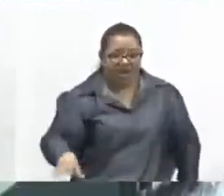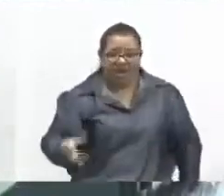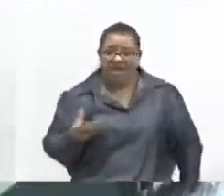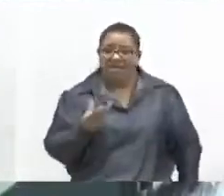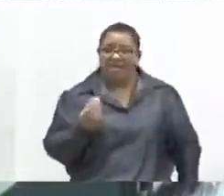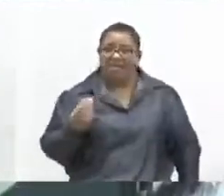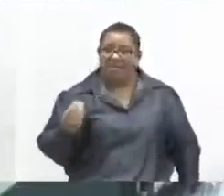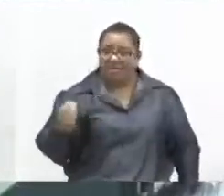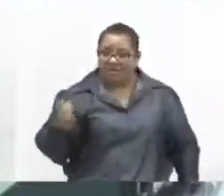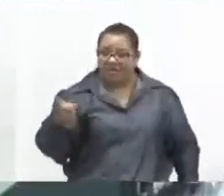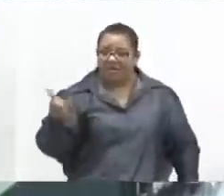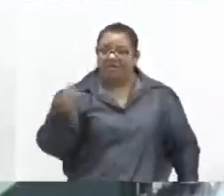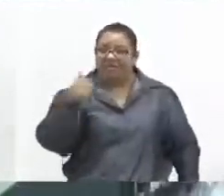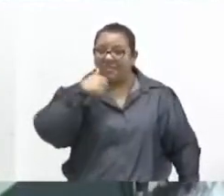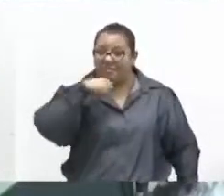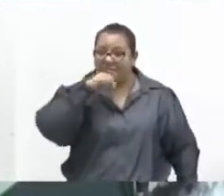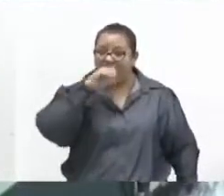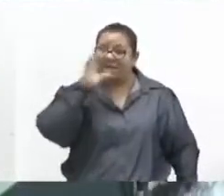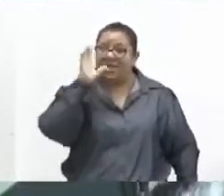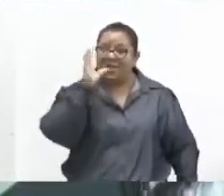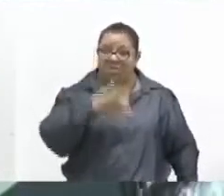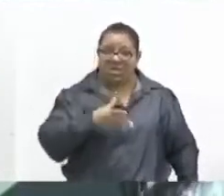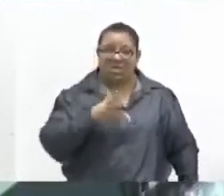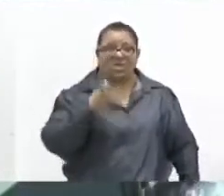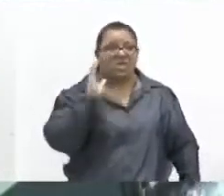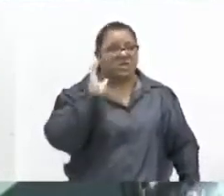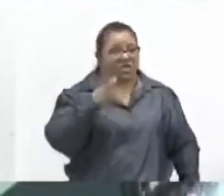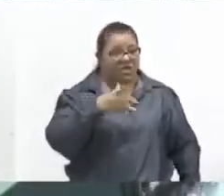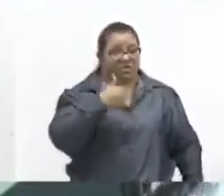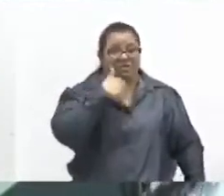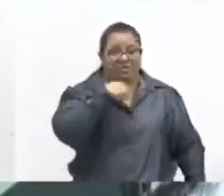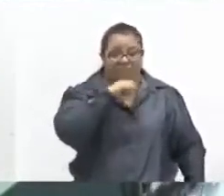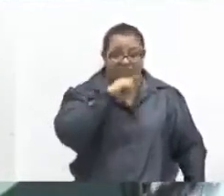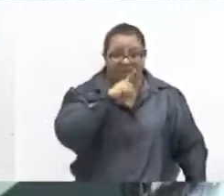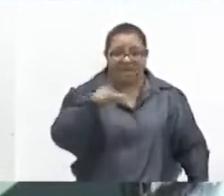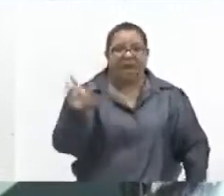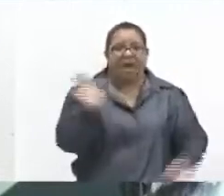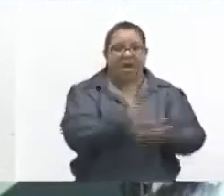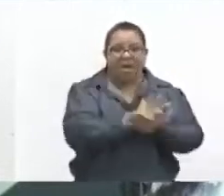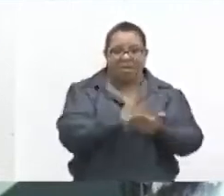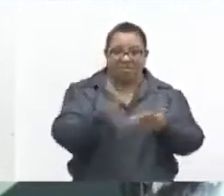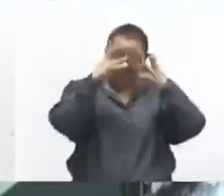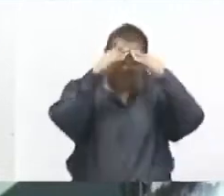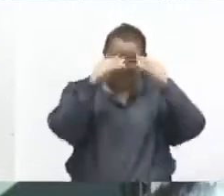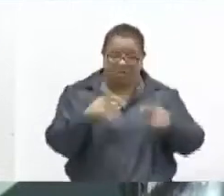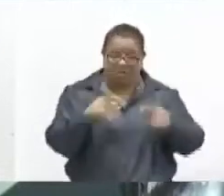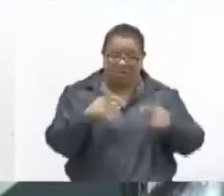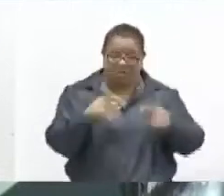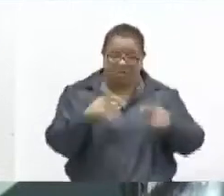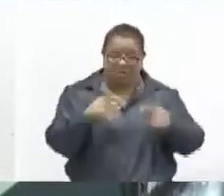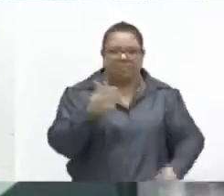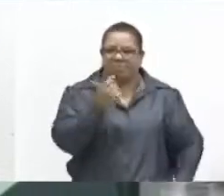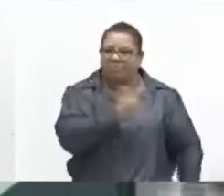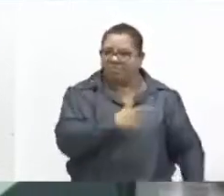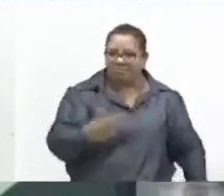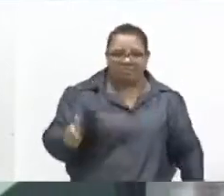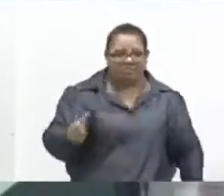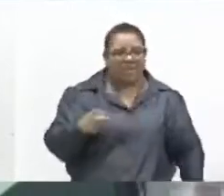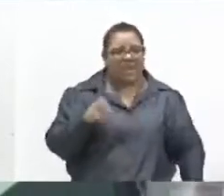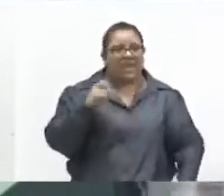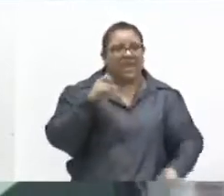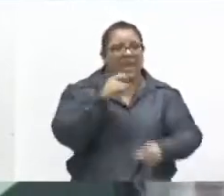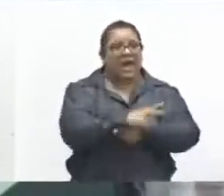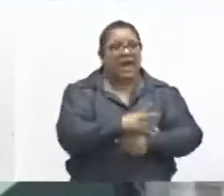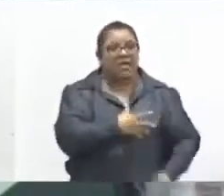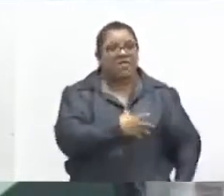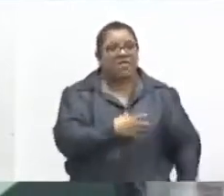muito latente. Infelizmente, a gente tem muitas mães que desistem da universidade porque, infelizmente, elas não conseguem levar os